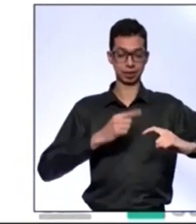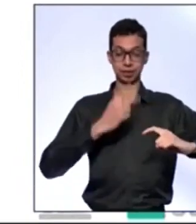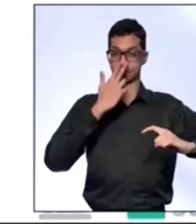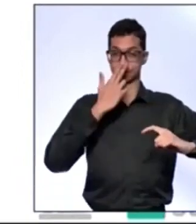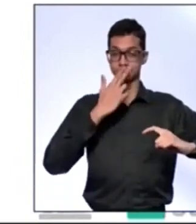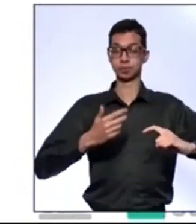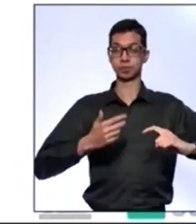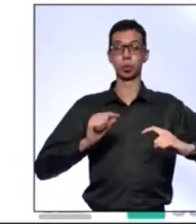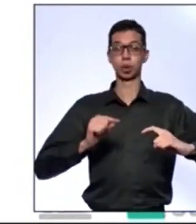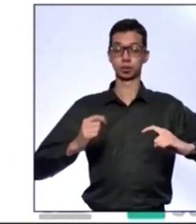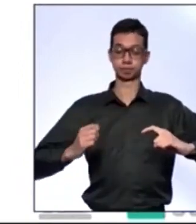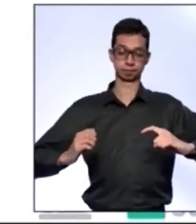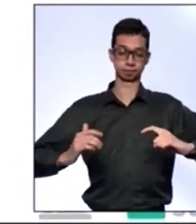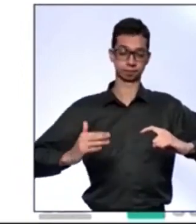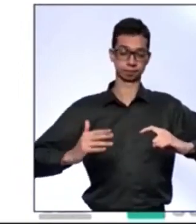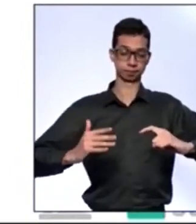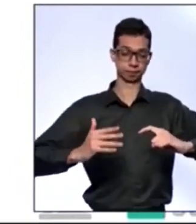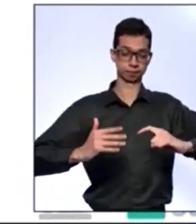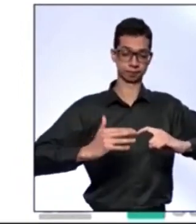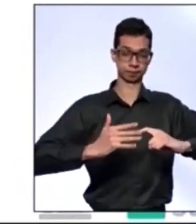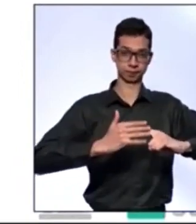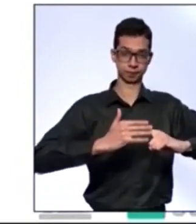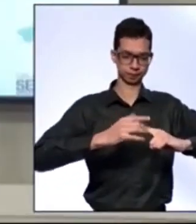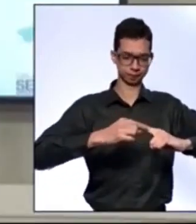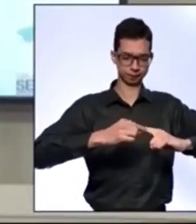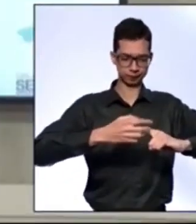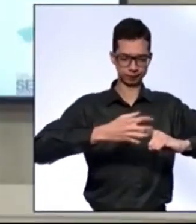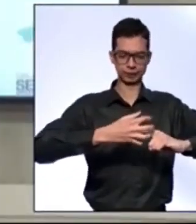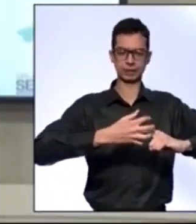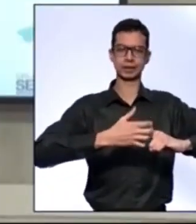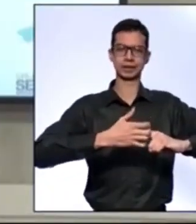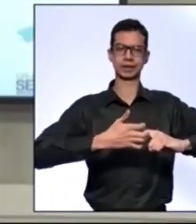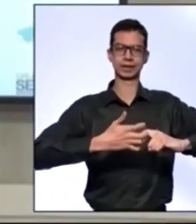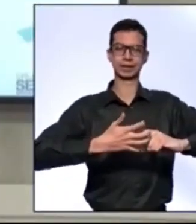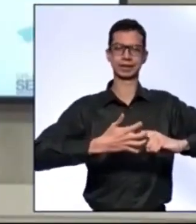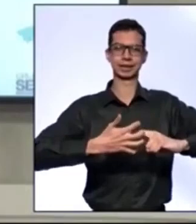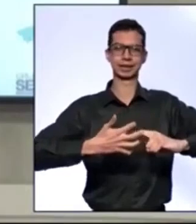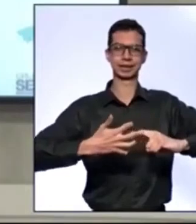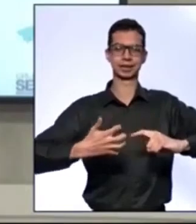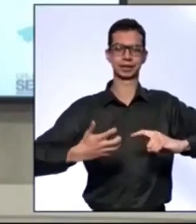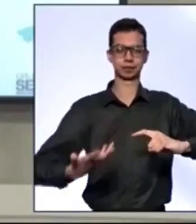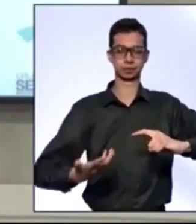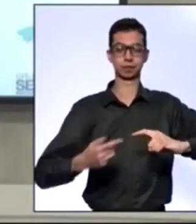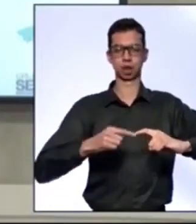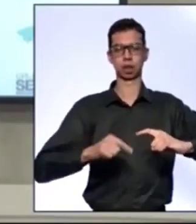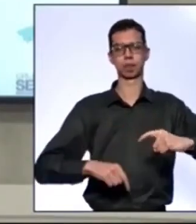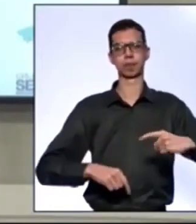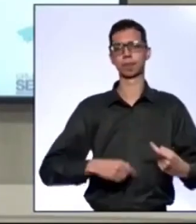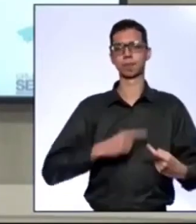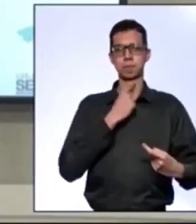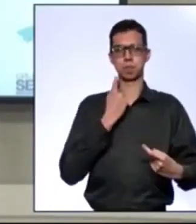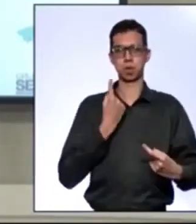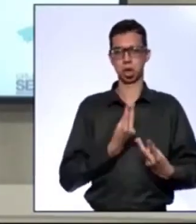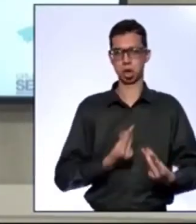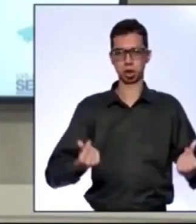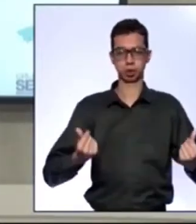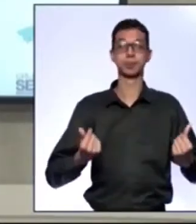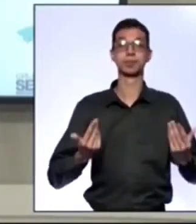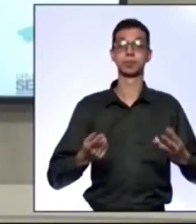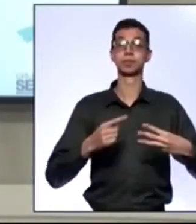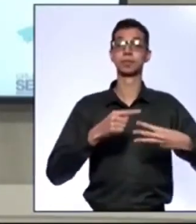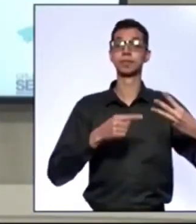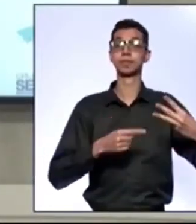e aí a bactéria morre. Então, eu tenho três grandes grupos de antibióticos que